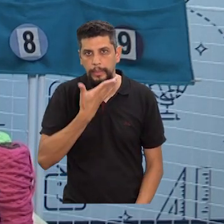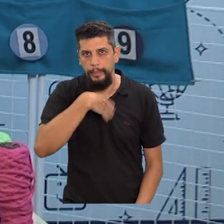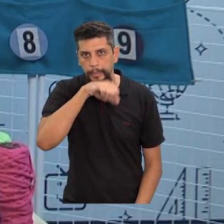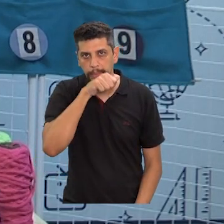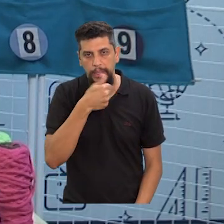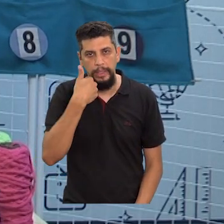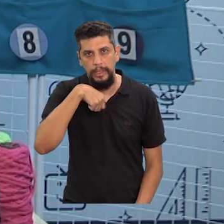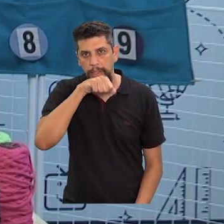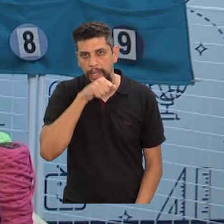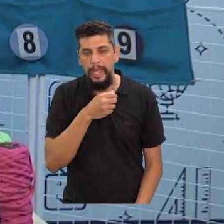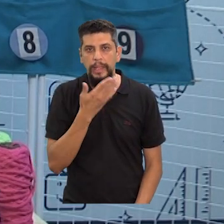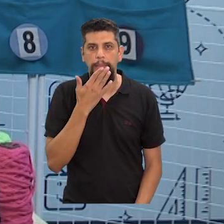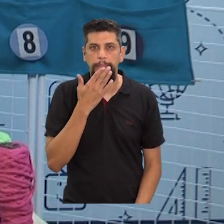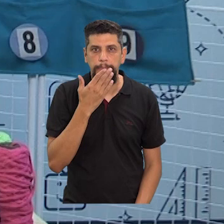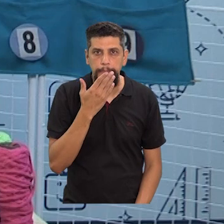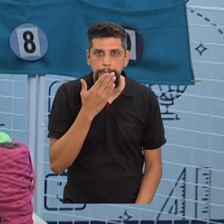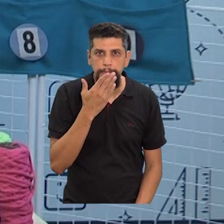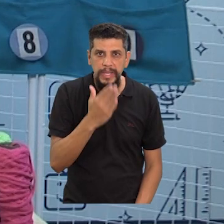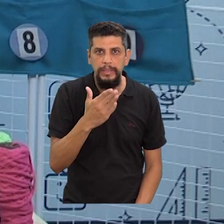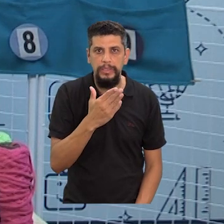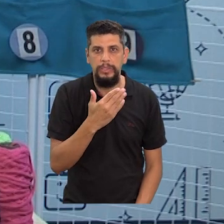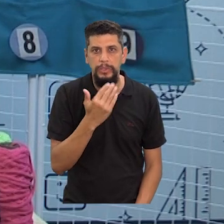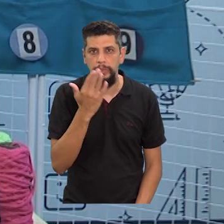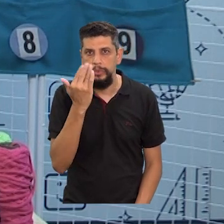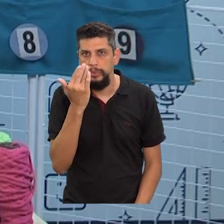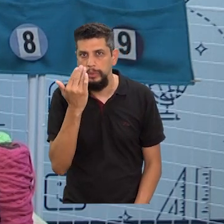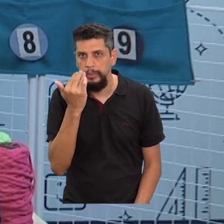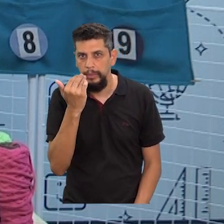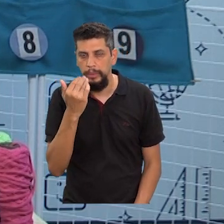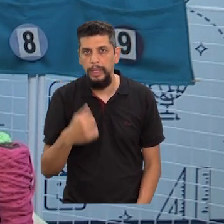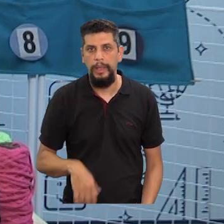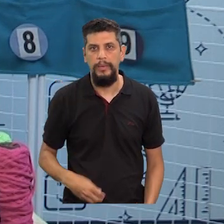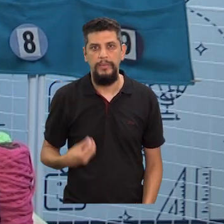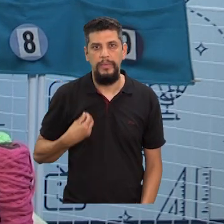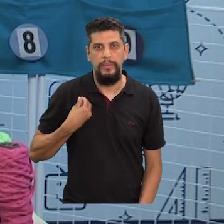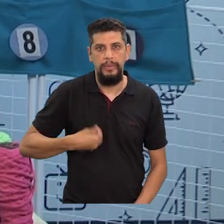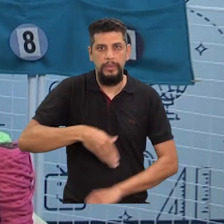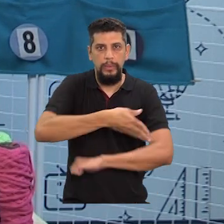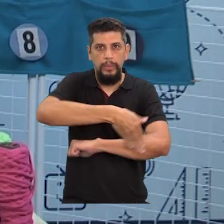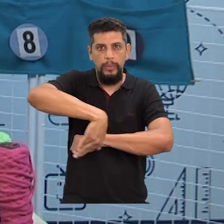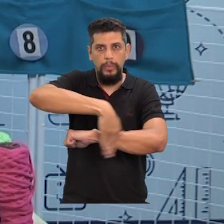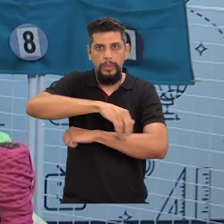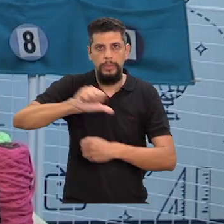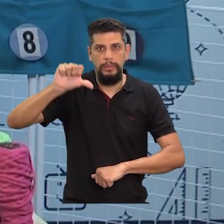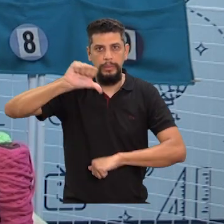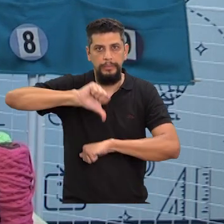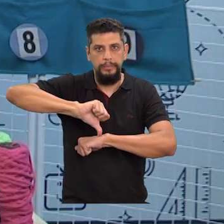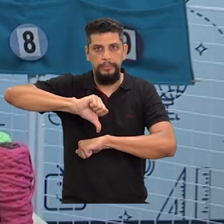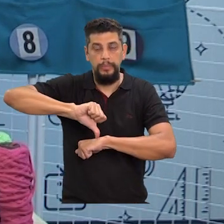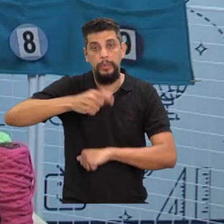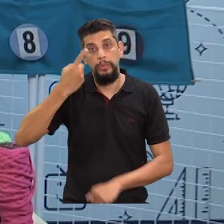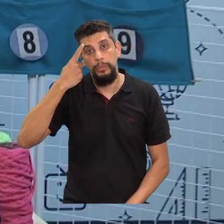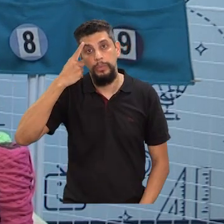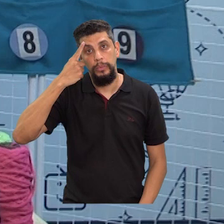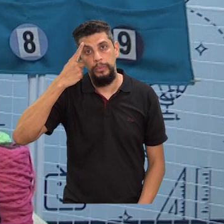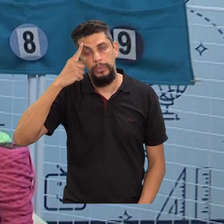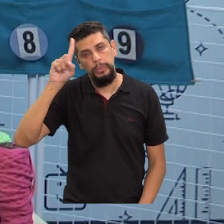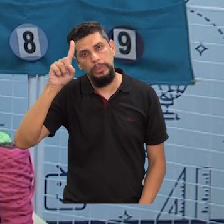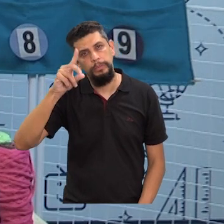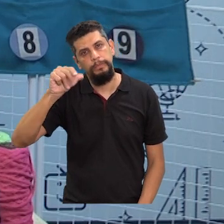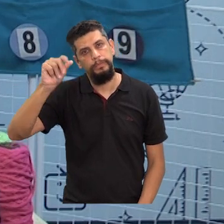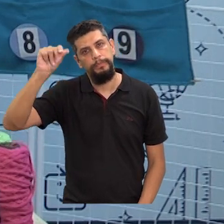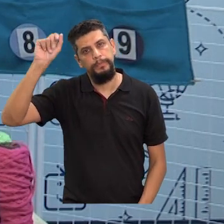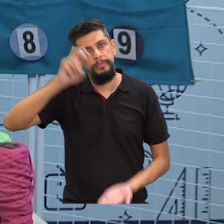os dias pedindo dinheiro para comida e vivia nas ruas de Atenas. Certa manhã,